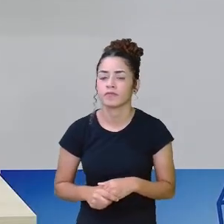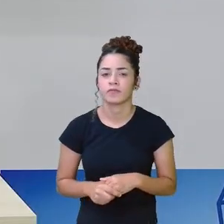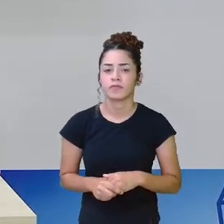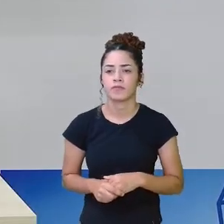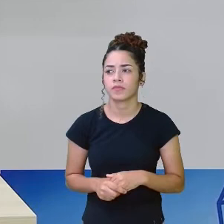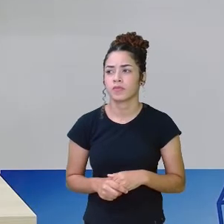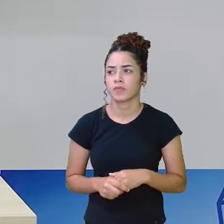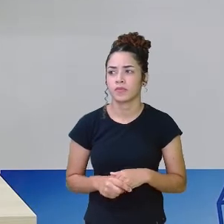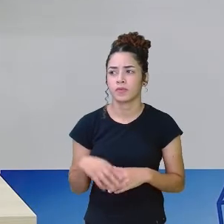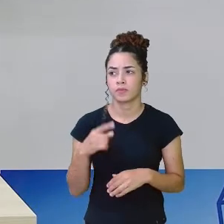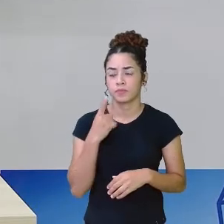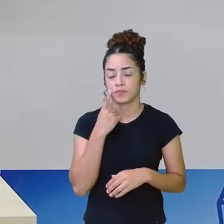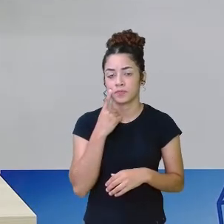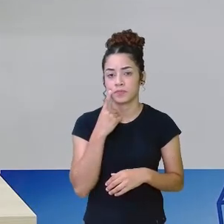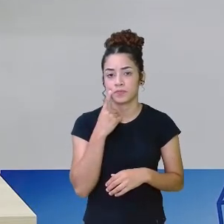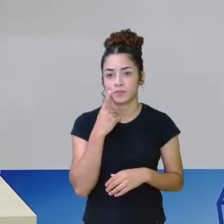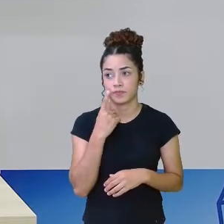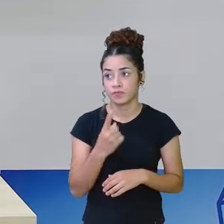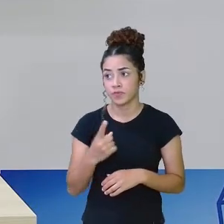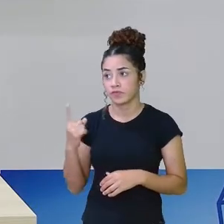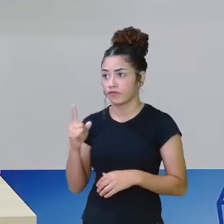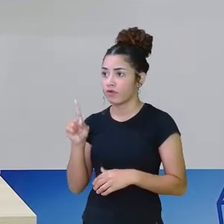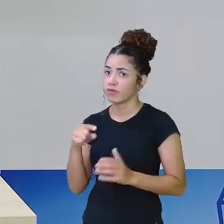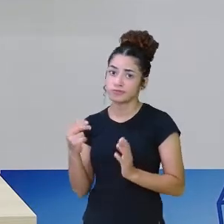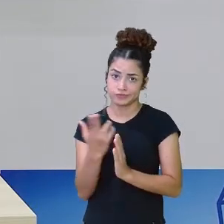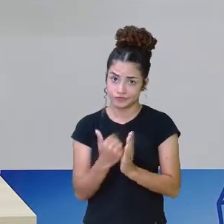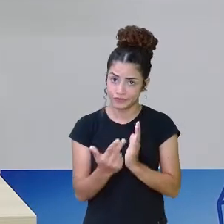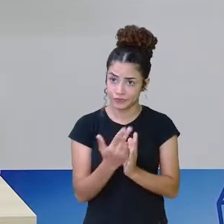Isso é uma figura.